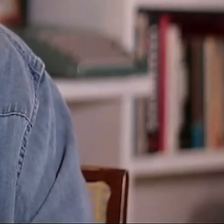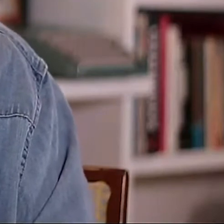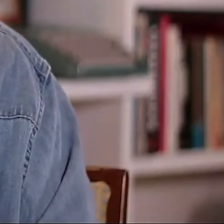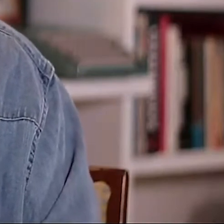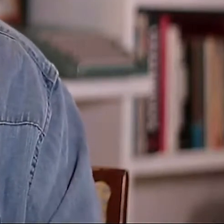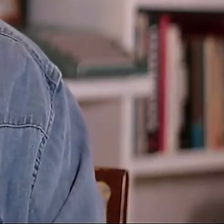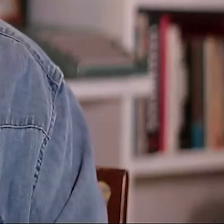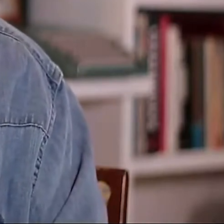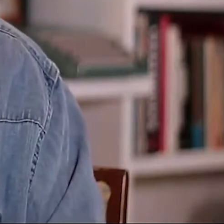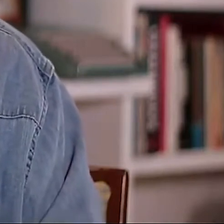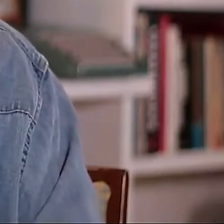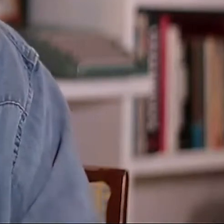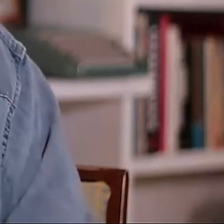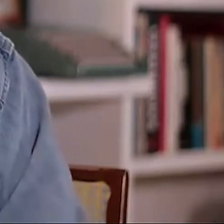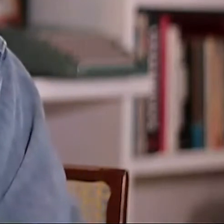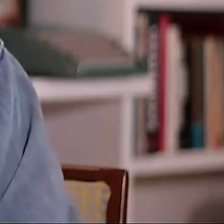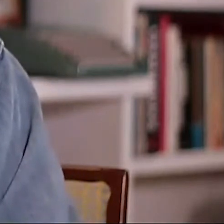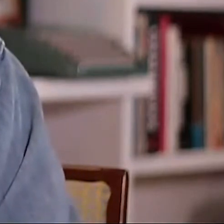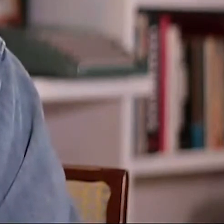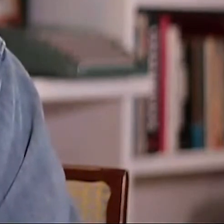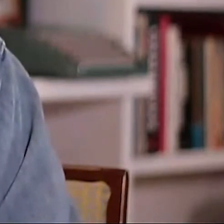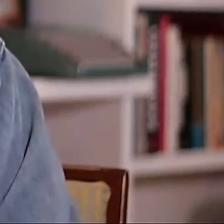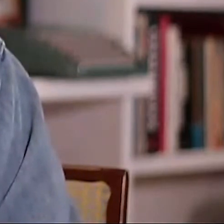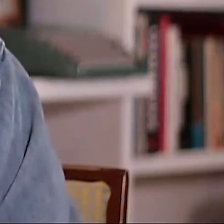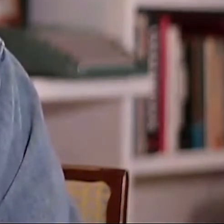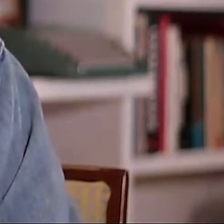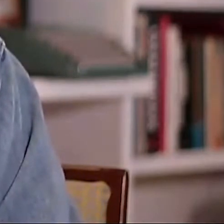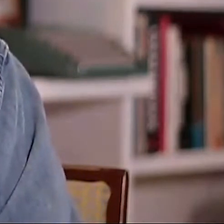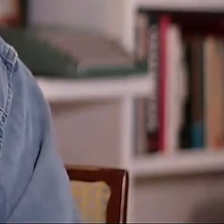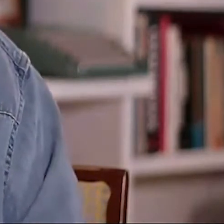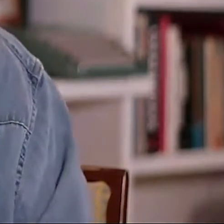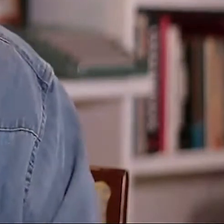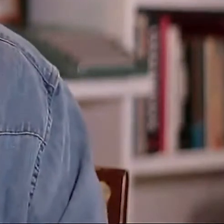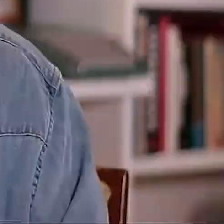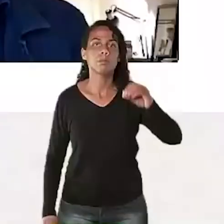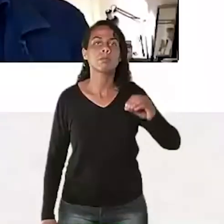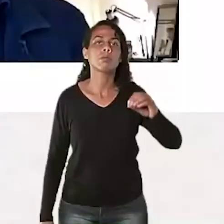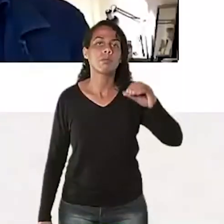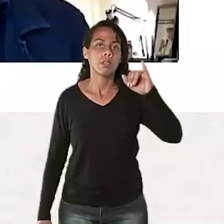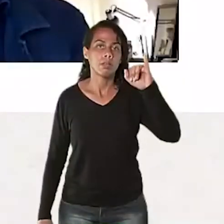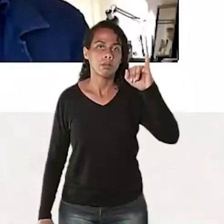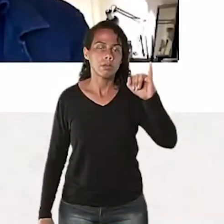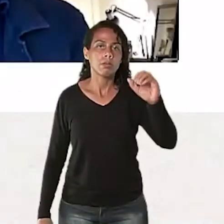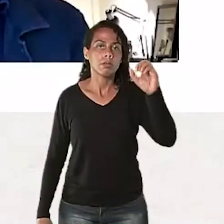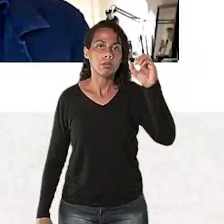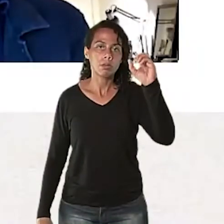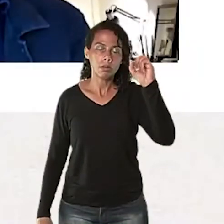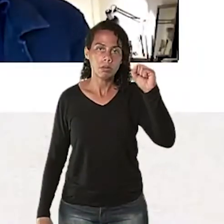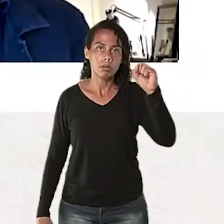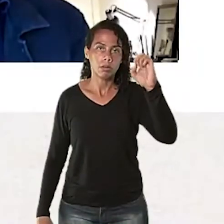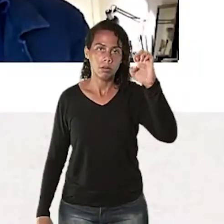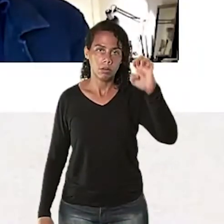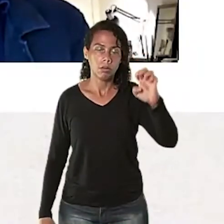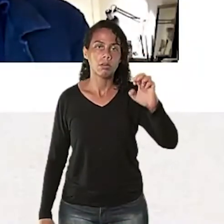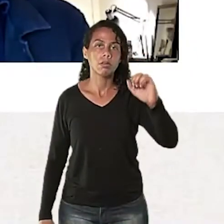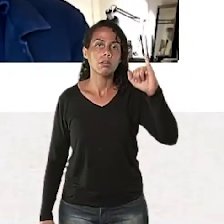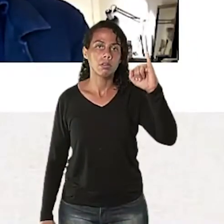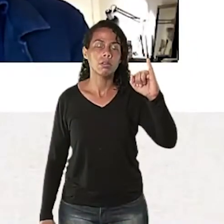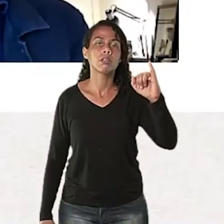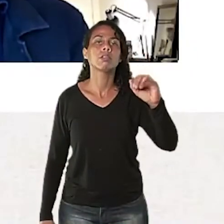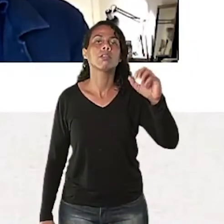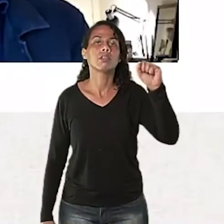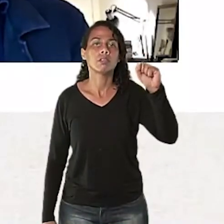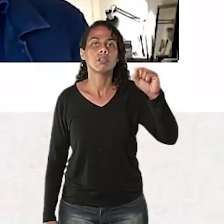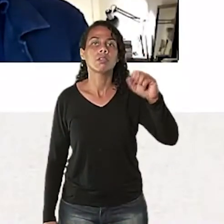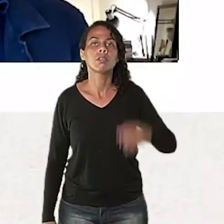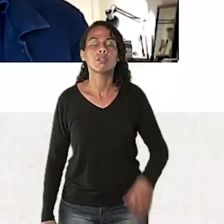Santo, Rodrigo. Você conhece o tal de Rodrigo Lacerda? Ele está aqui. Claro, grande Rodrigo. Abraço, Rodrigo. Fica